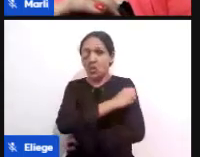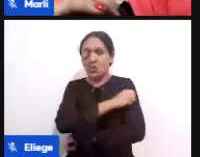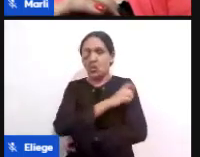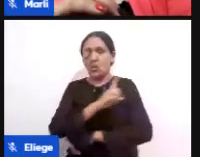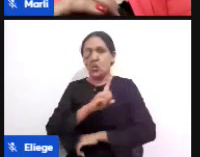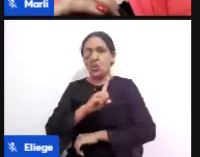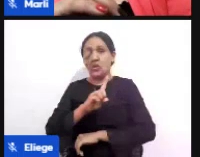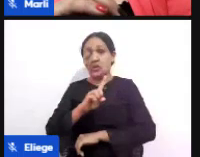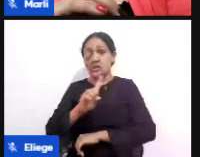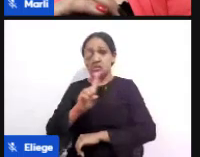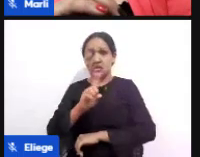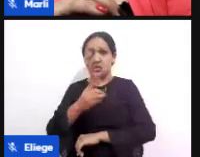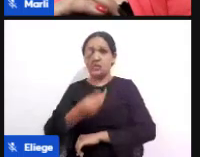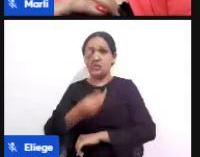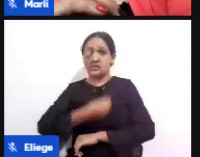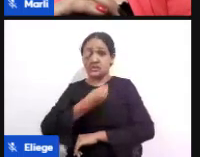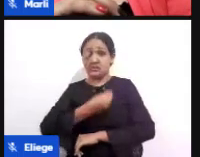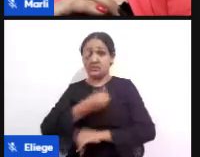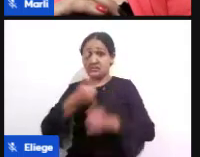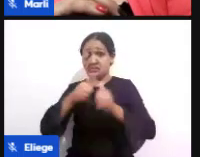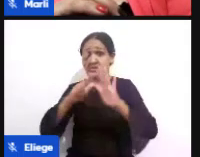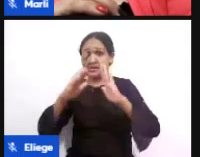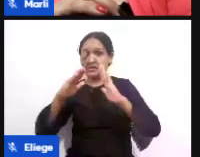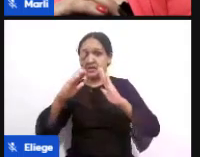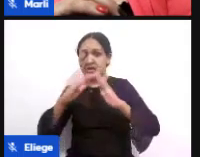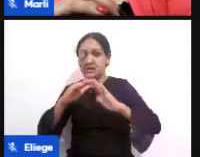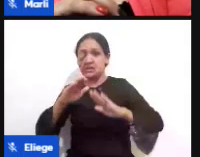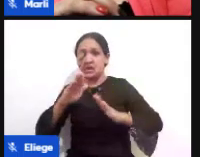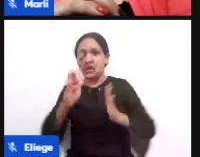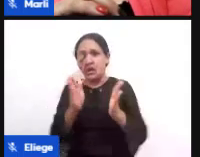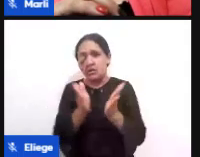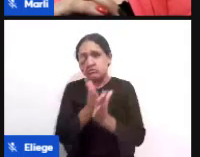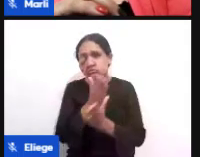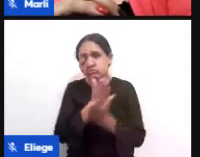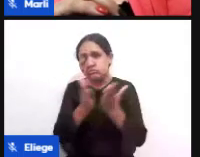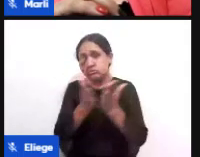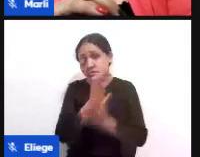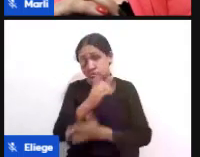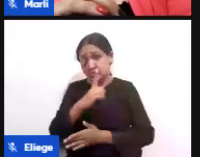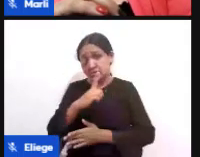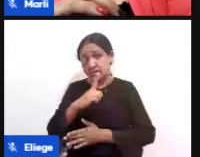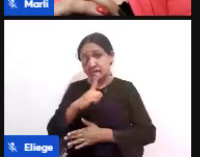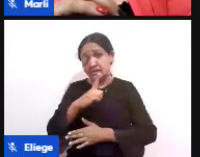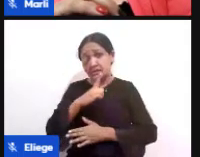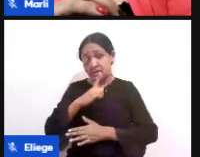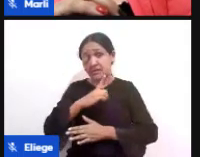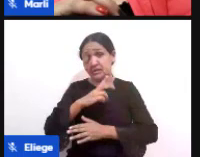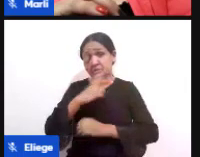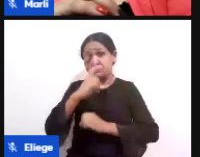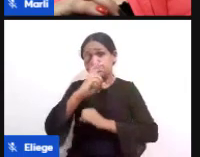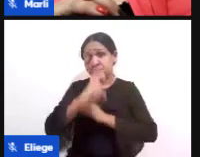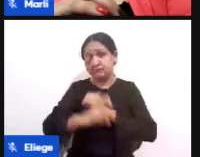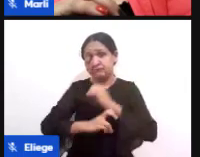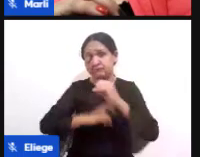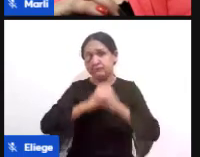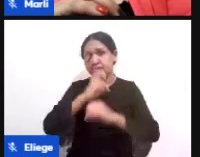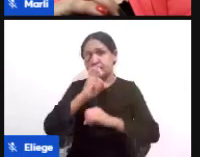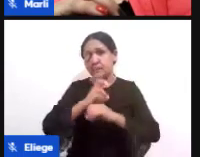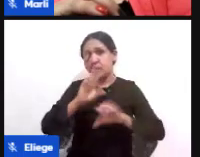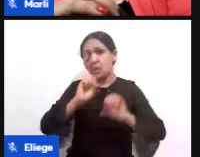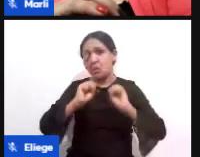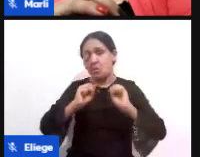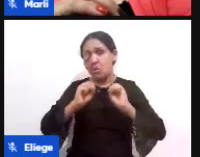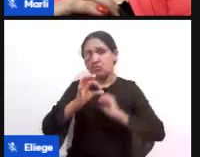casa, alguns têm acesso à internet. Então, a gente pode dar algumas sugestões de